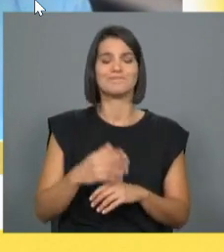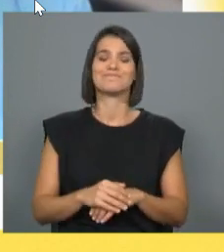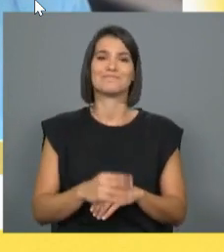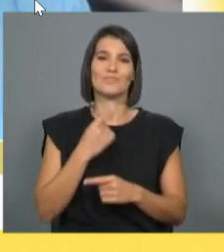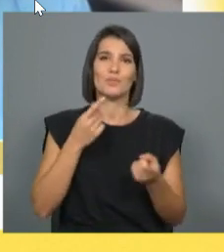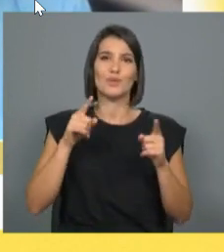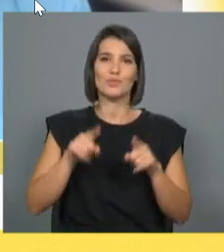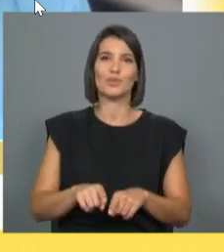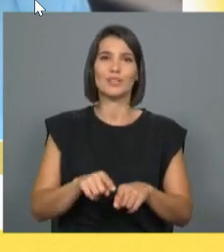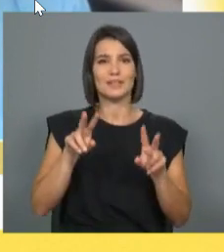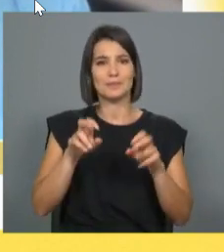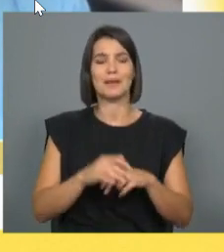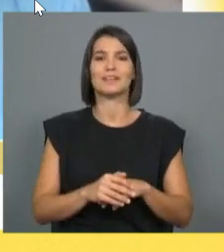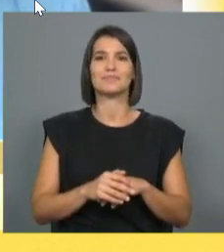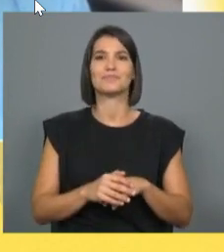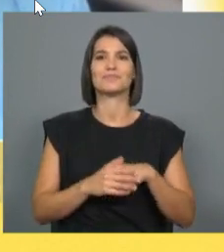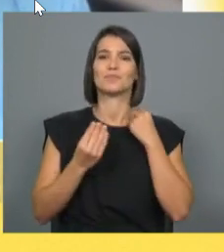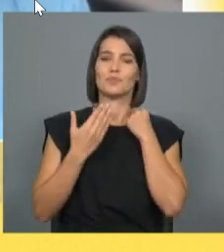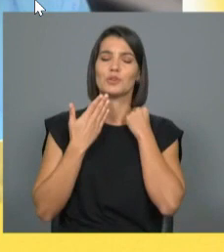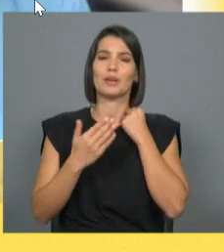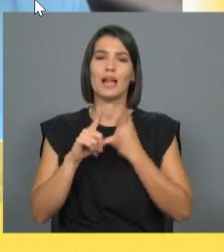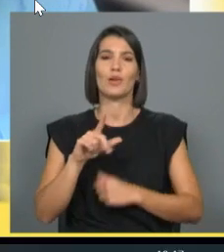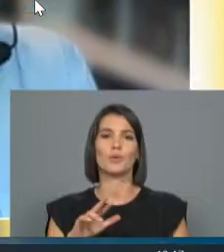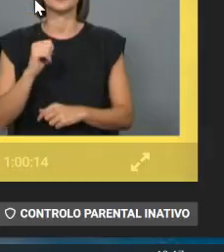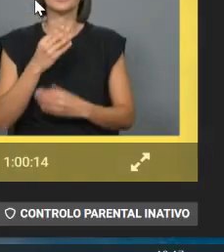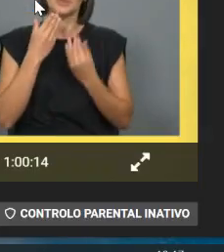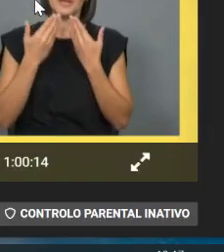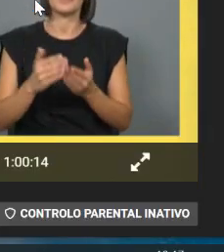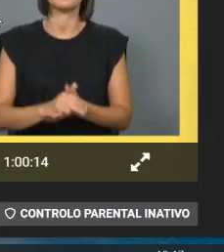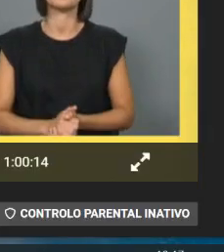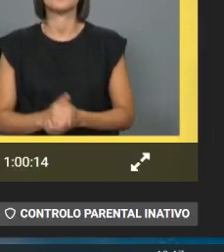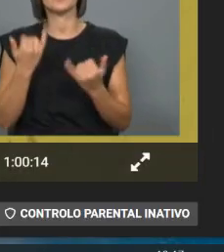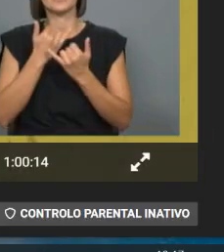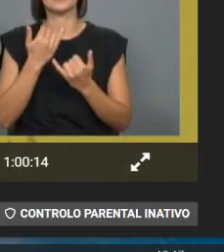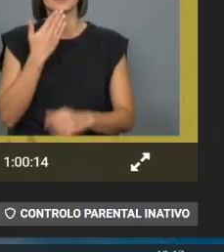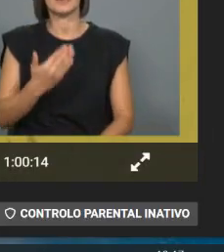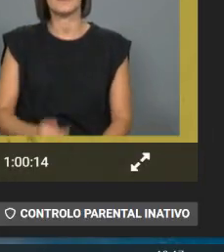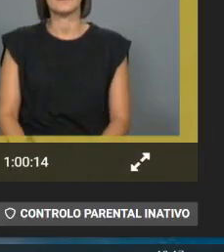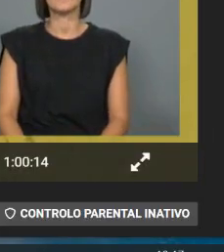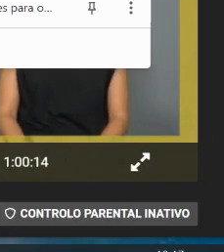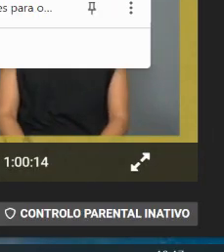para voltarmos a esta temática. Muito obrigado, Luís. Muito obrigado. Obrigado, Luís. Obrigado. Felicidades.